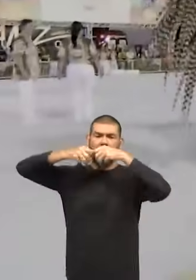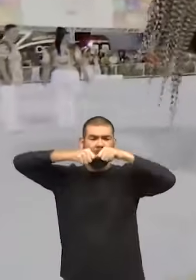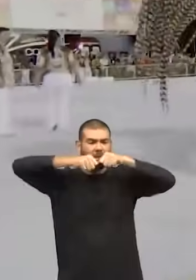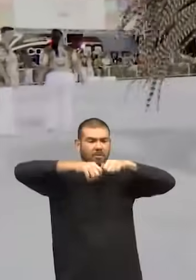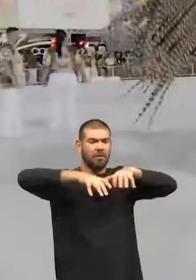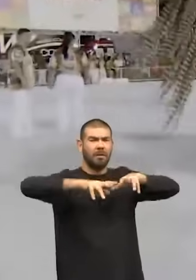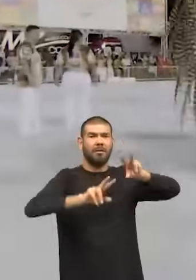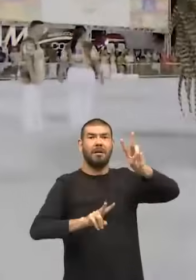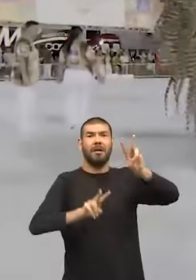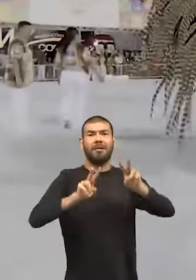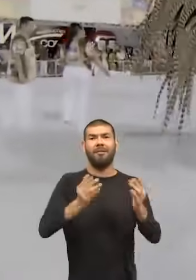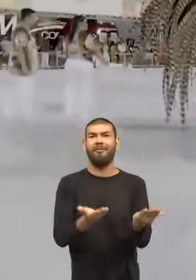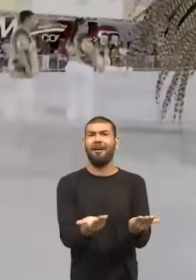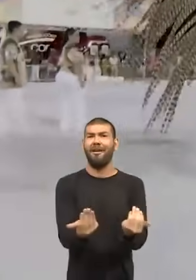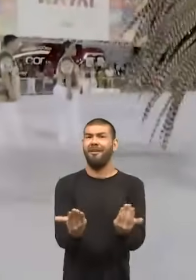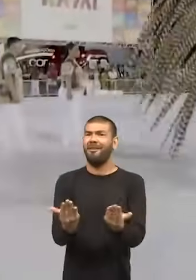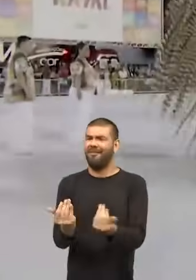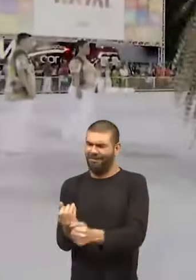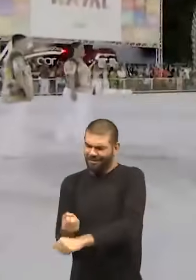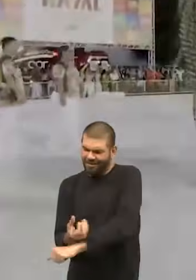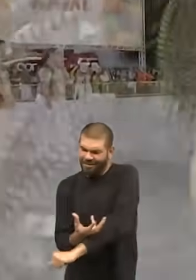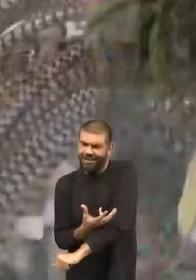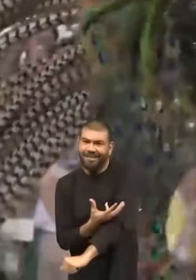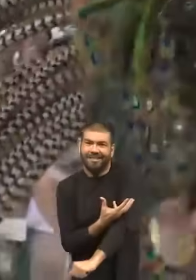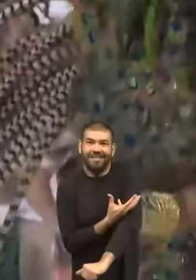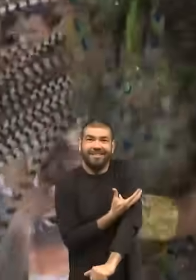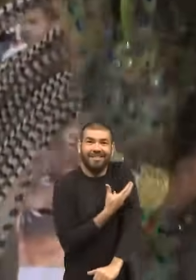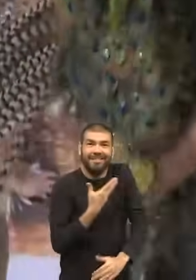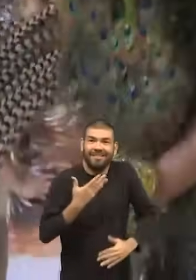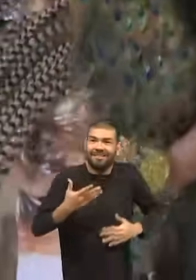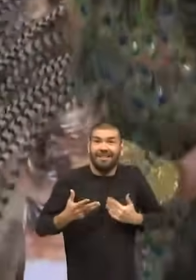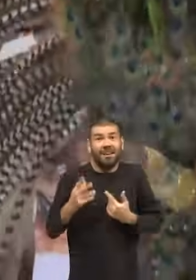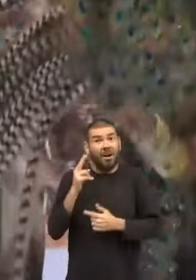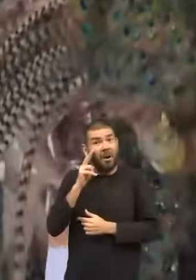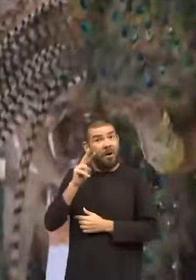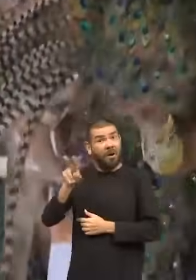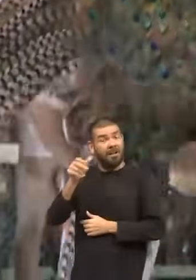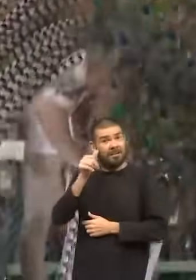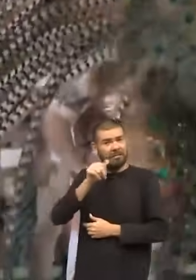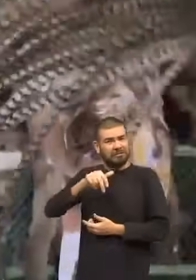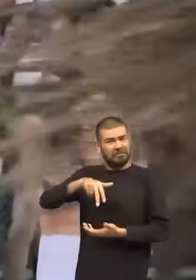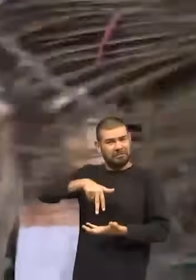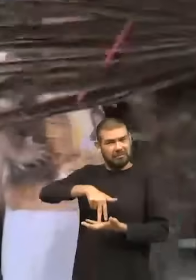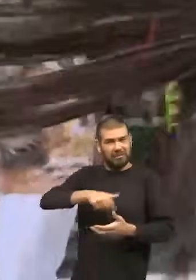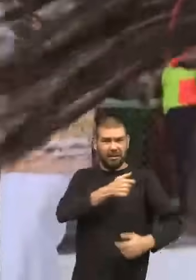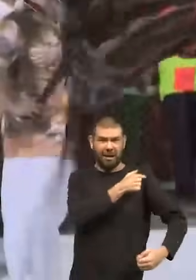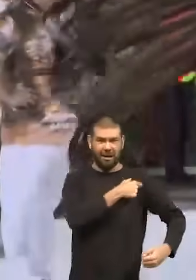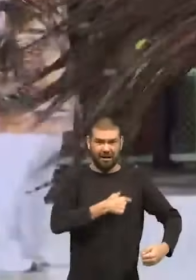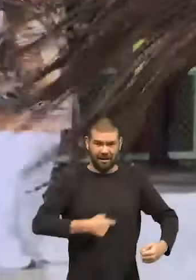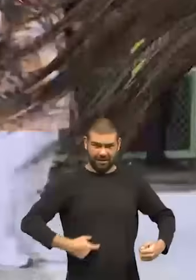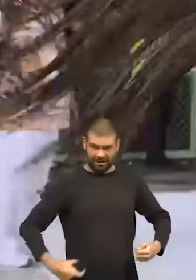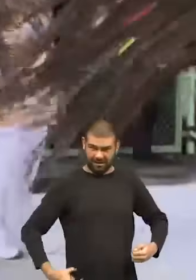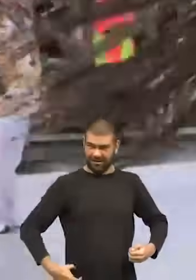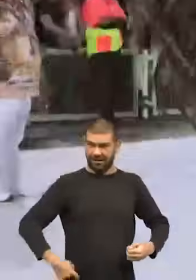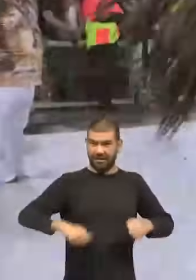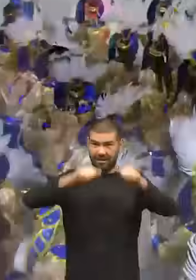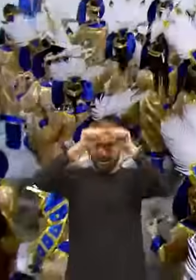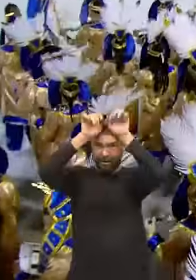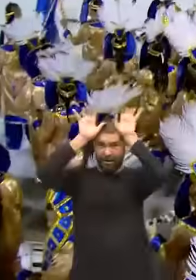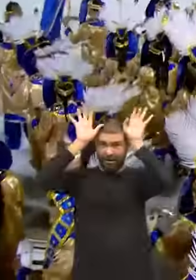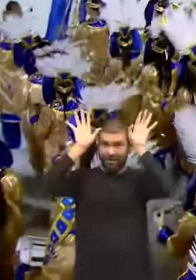Tá aí ela, à frente da sua bateria, a rainha de bateria, Raíssa Santos, representando